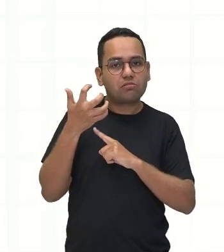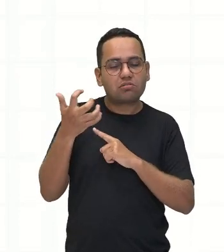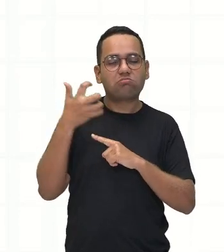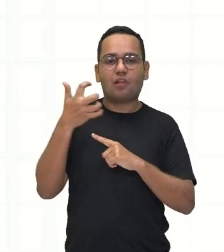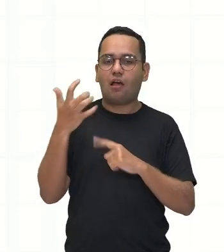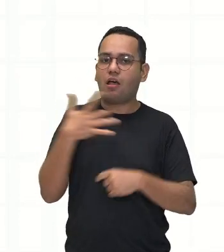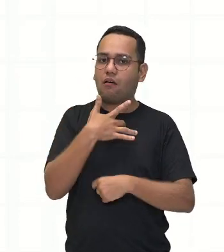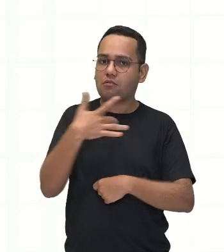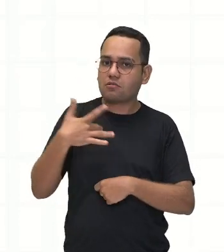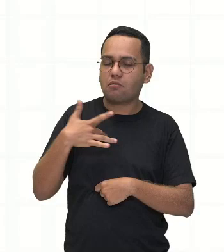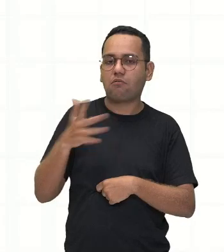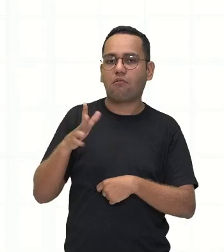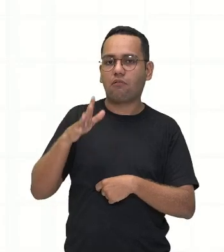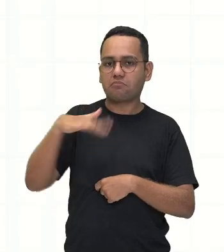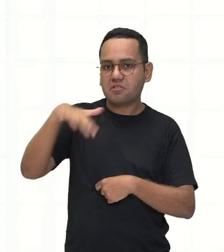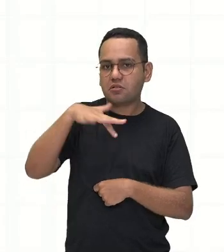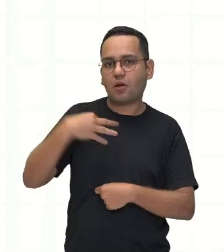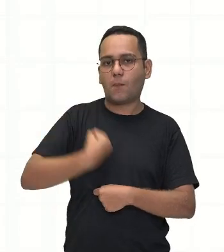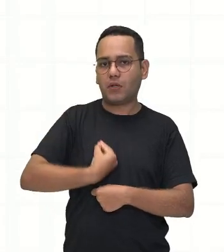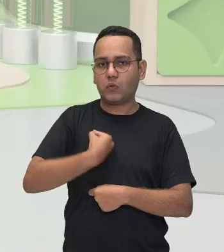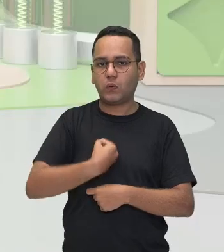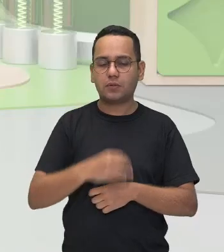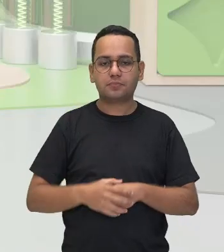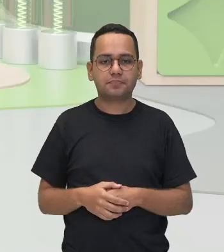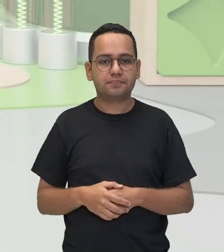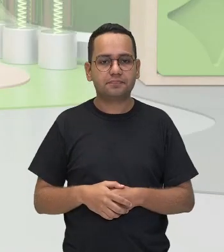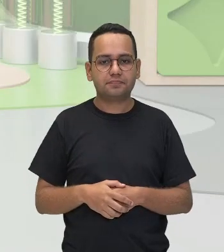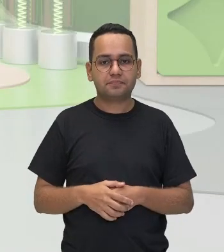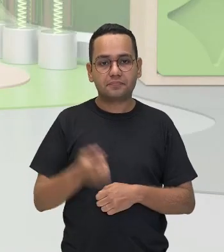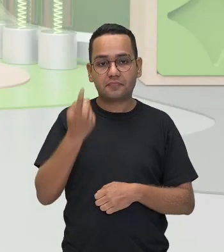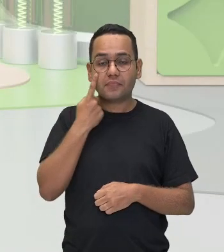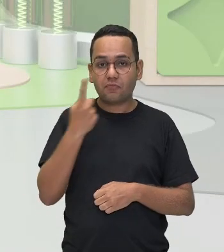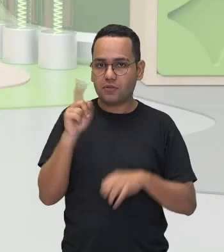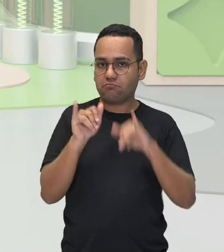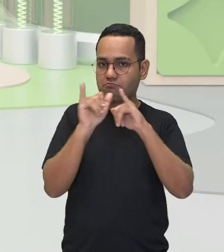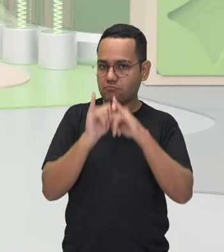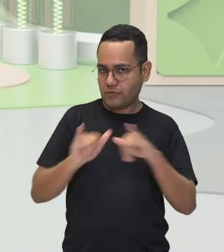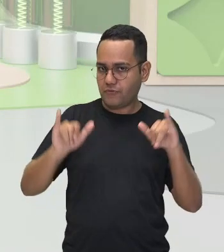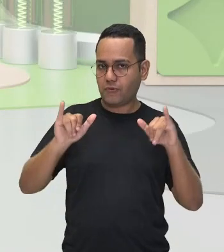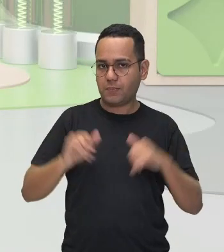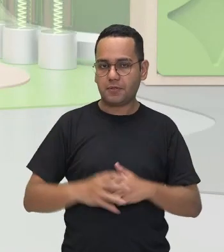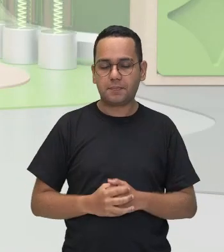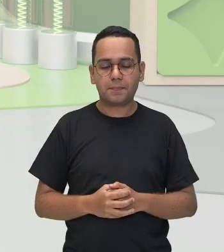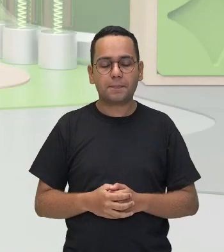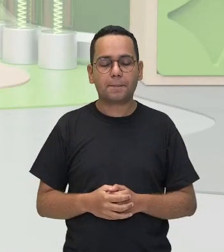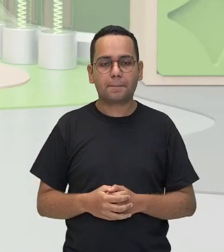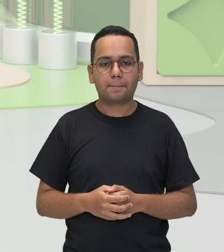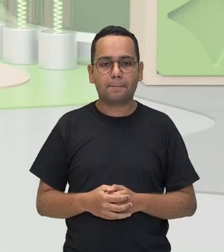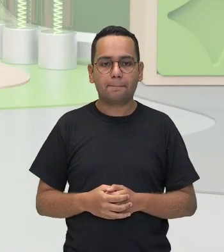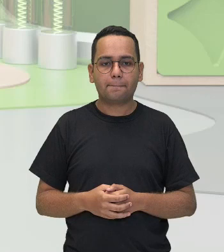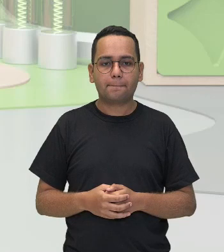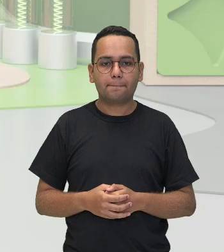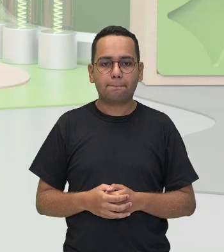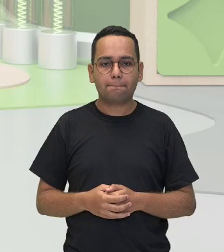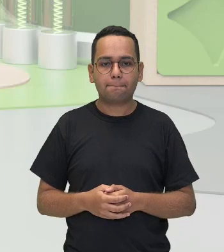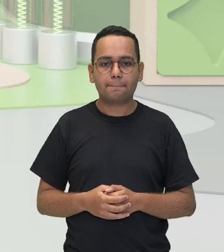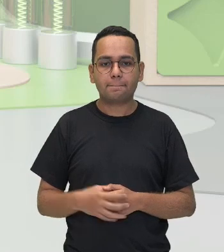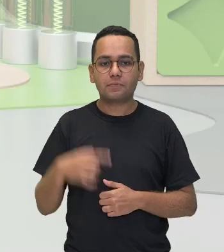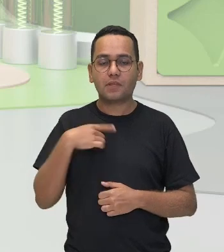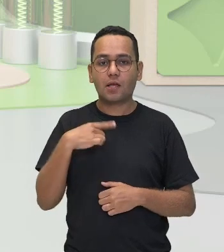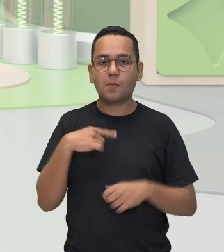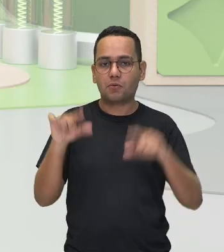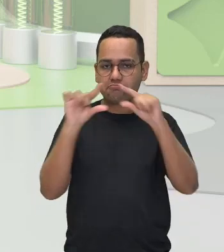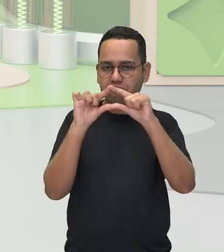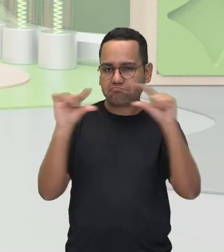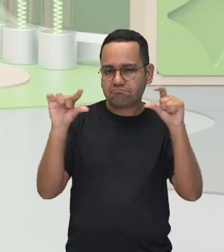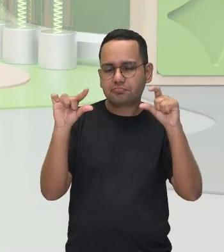seres humanos. Olha só como nós temos aí uma matéria de jornal em que tem como título: a